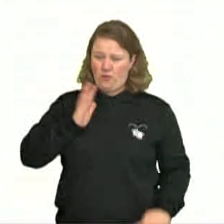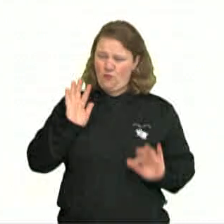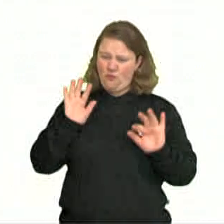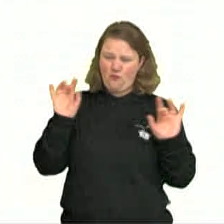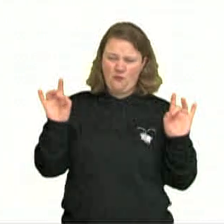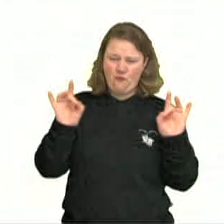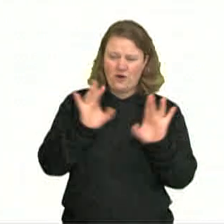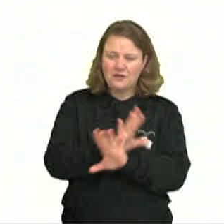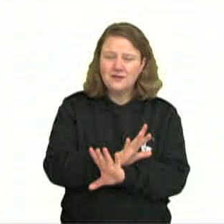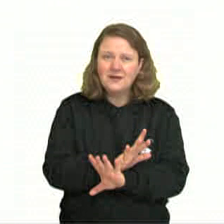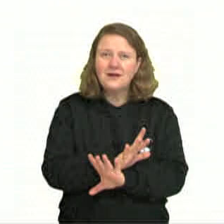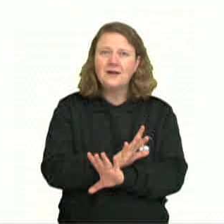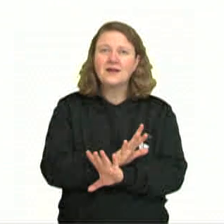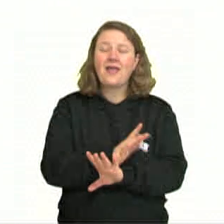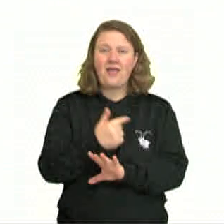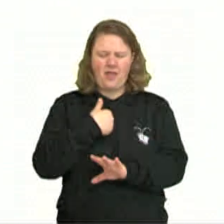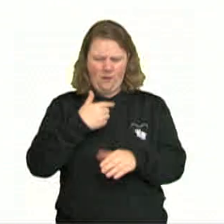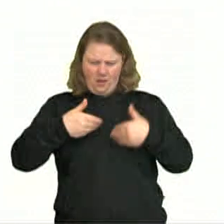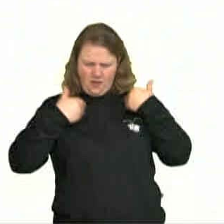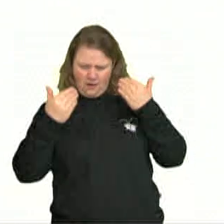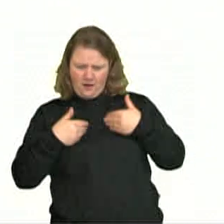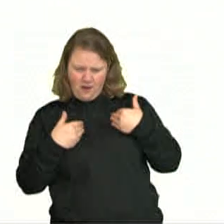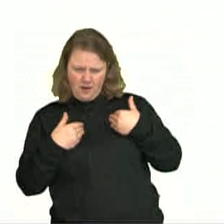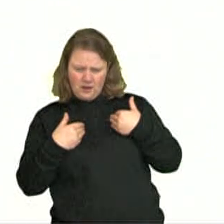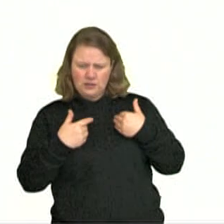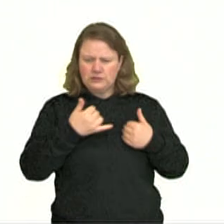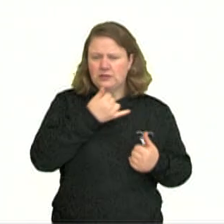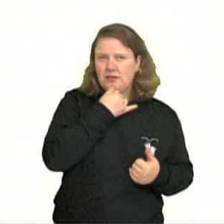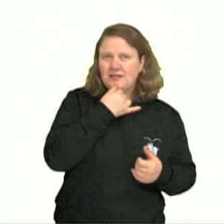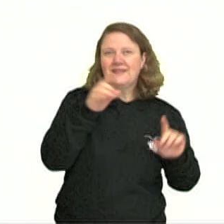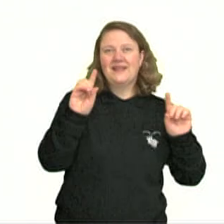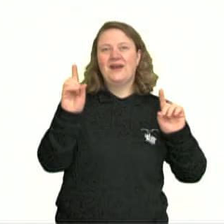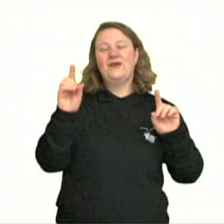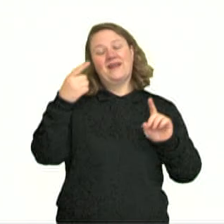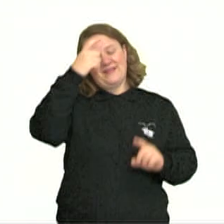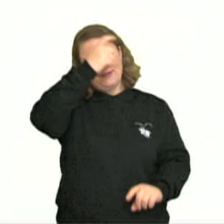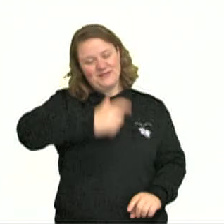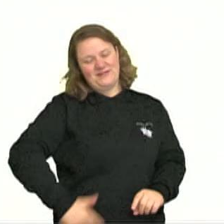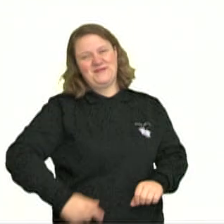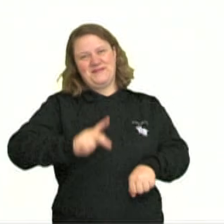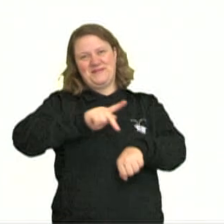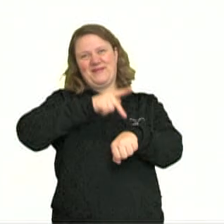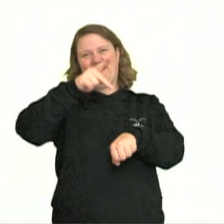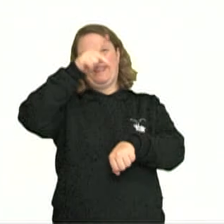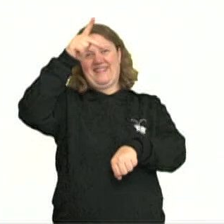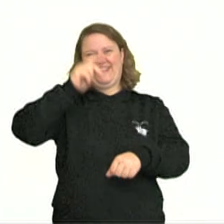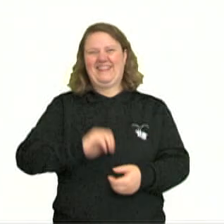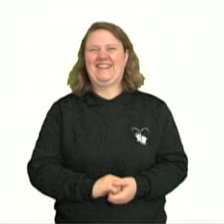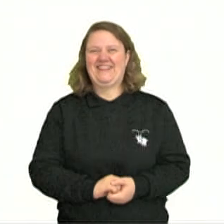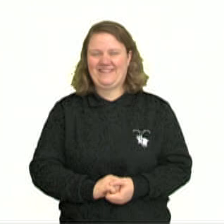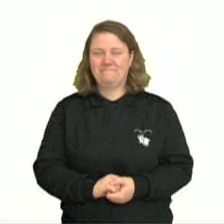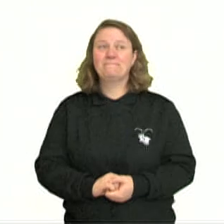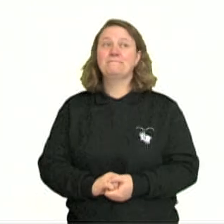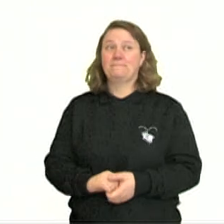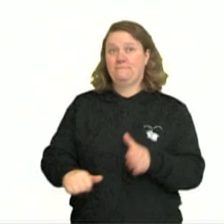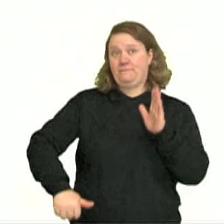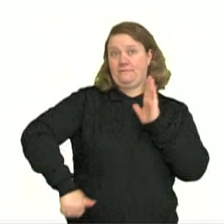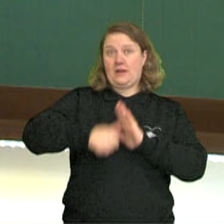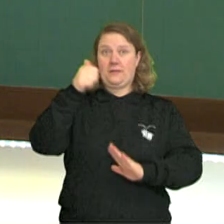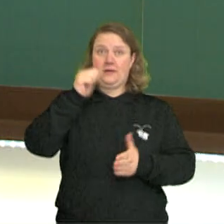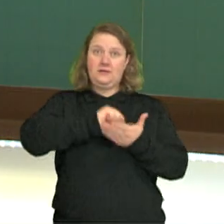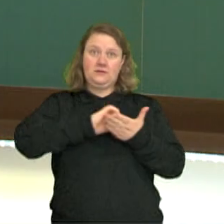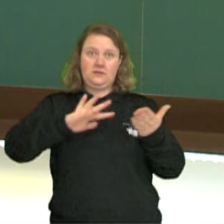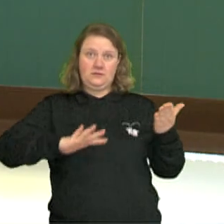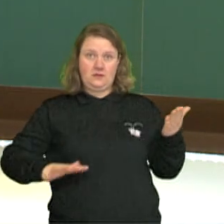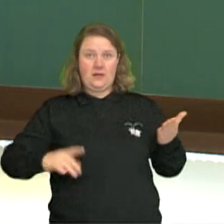sou alegre nem sou triste, sou poeta. Vamos então para a nossa primeira atividade, a nossa primeira reflexão a